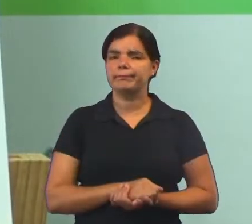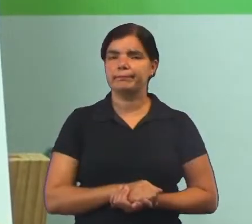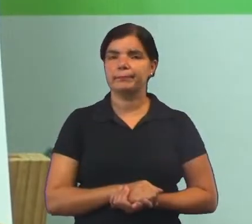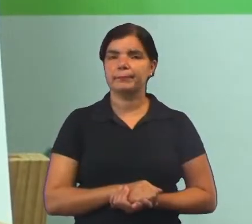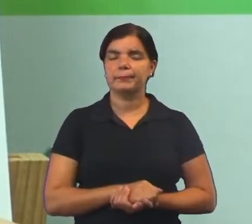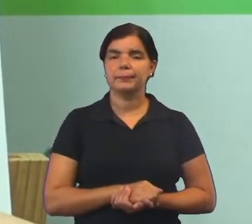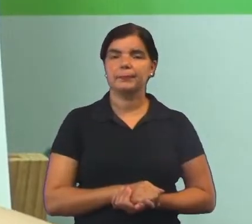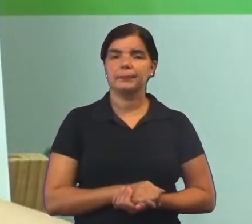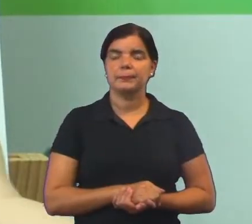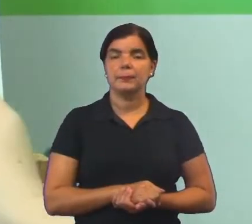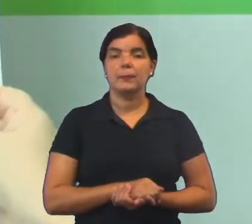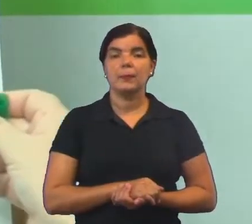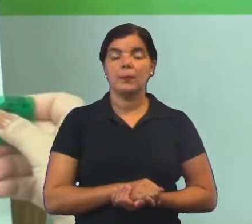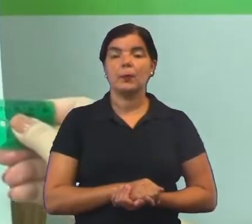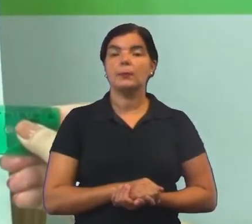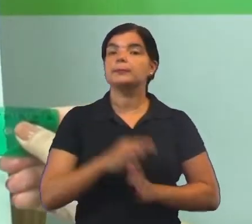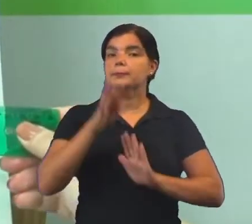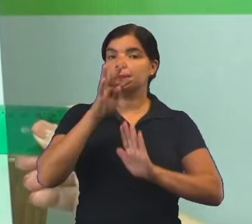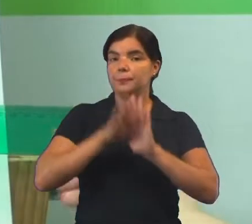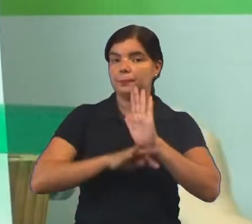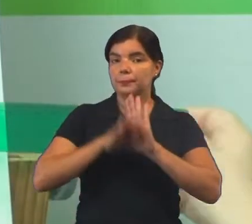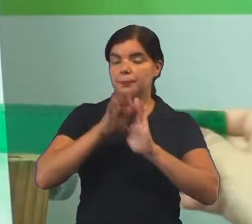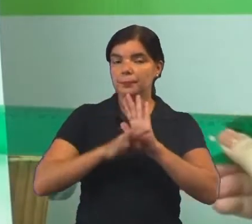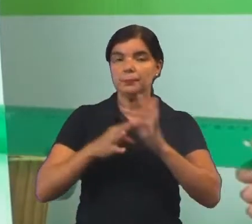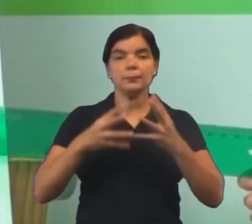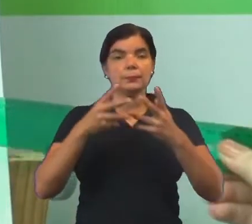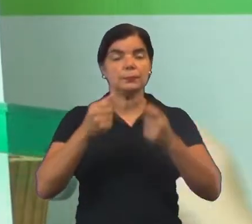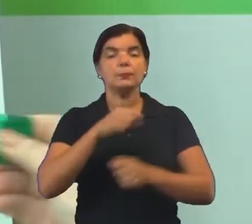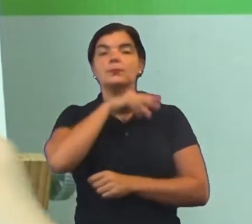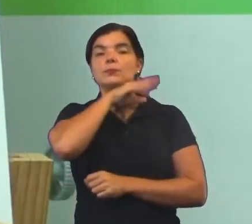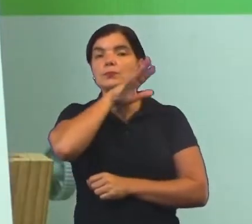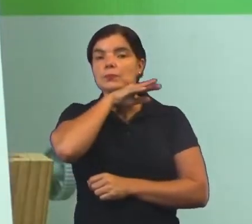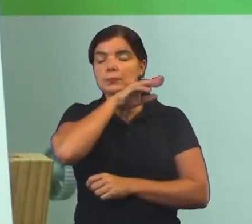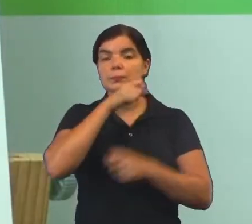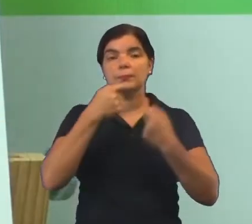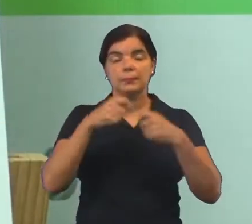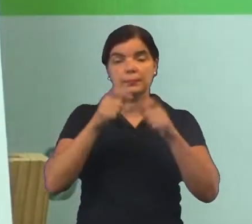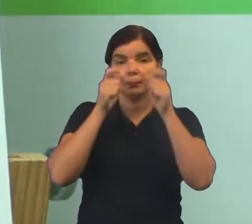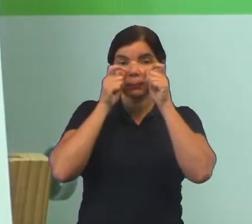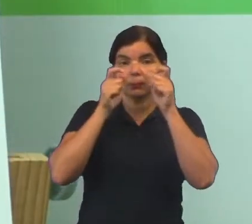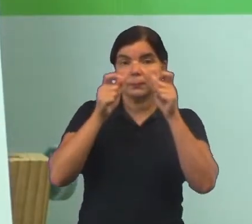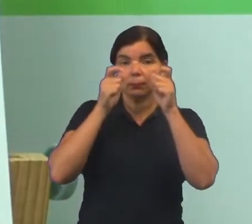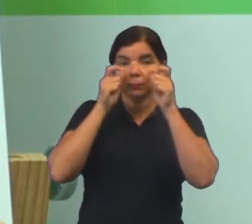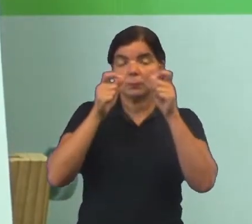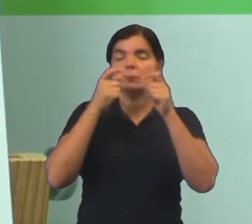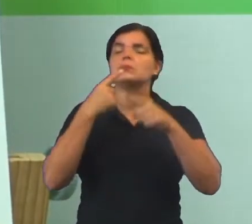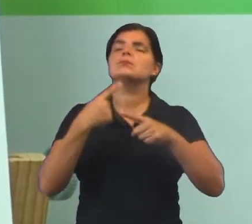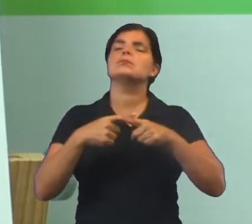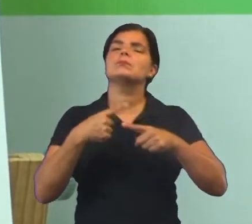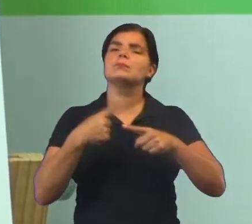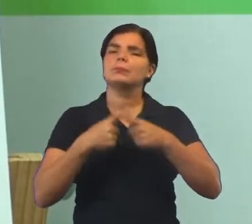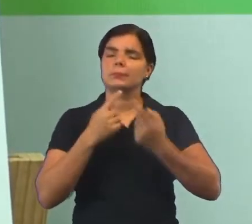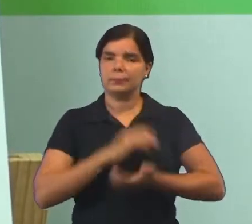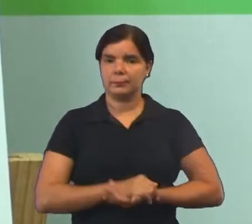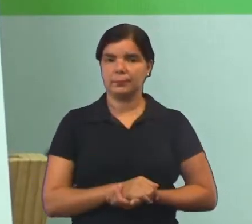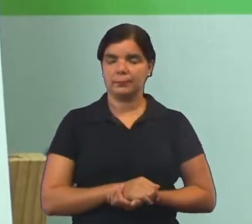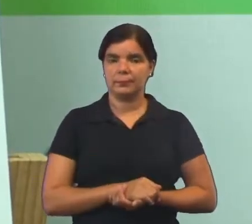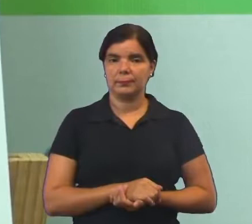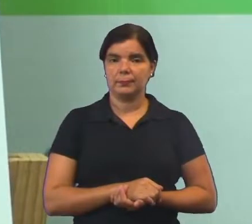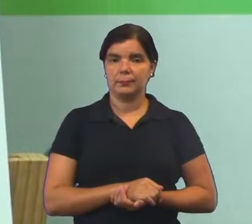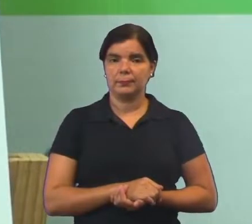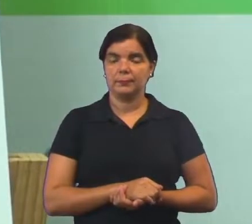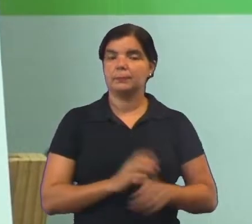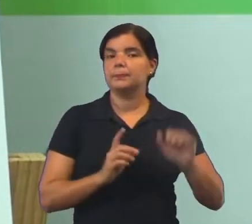minha questão? De acordo com esse texto, todos os bichos terão que ficar acordados por quê?